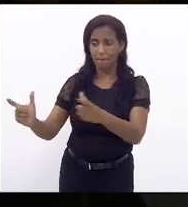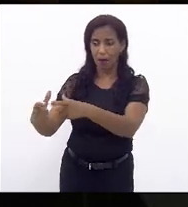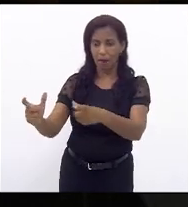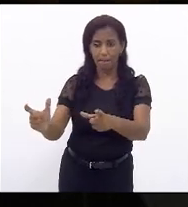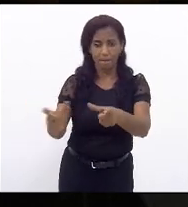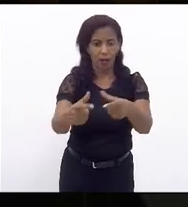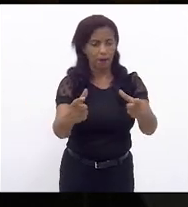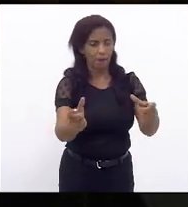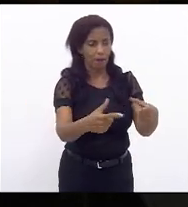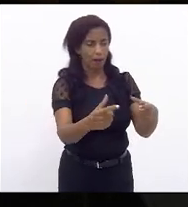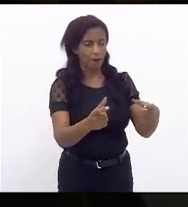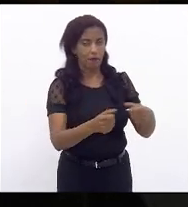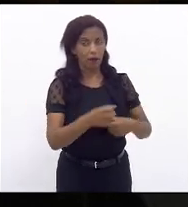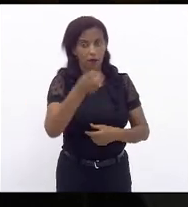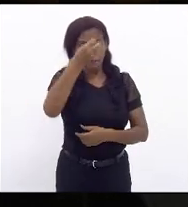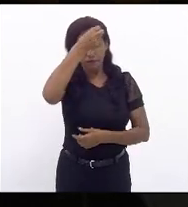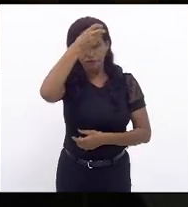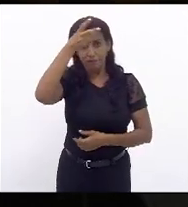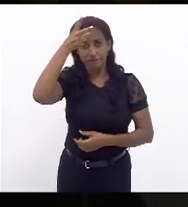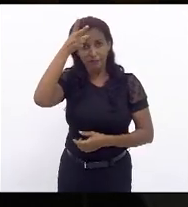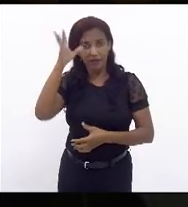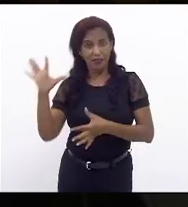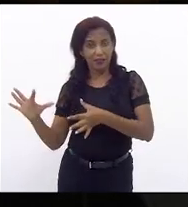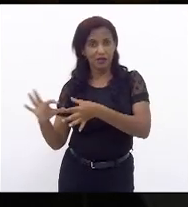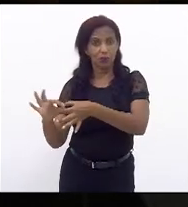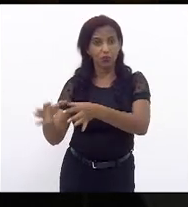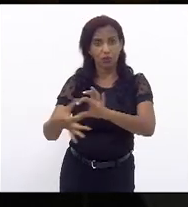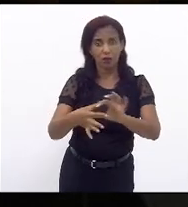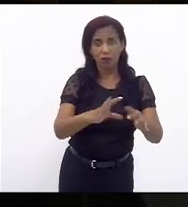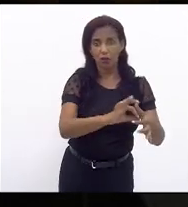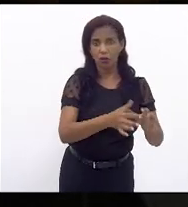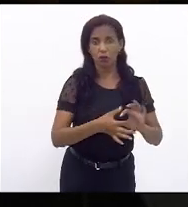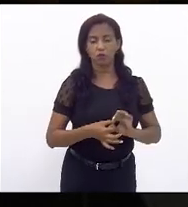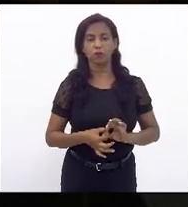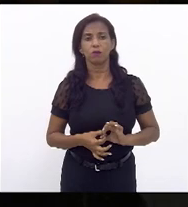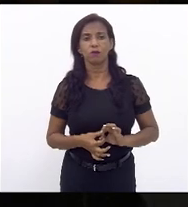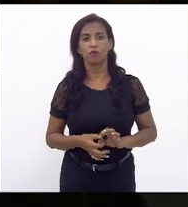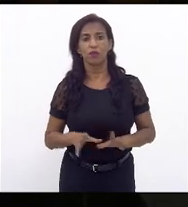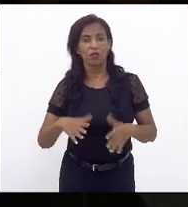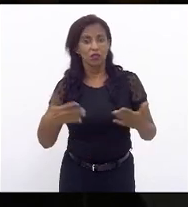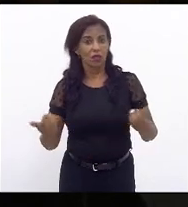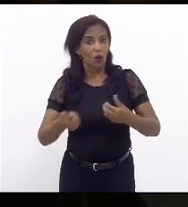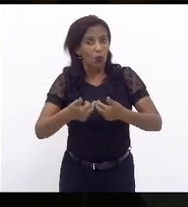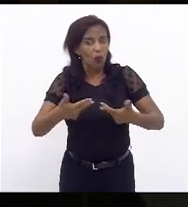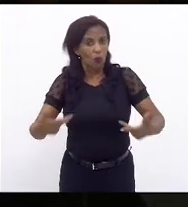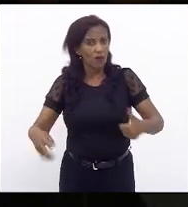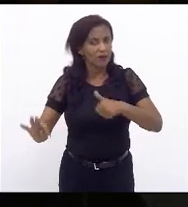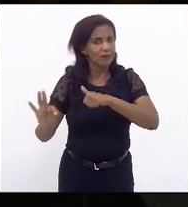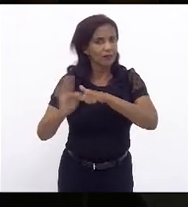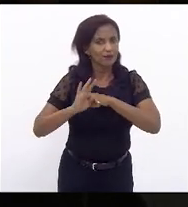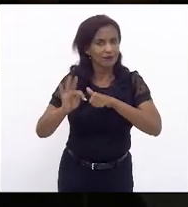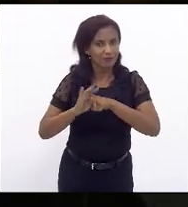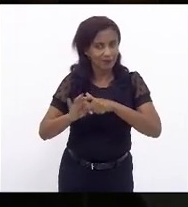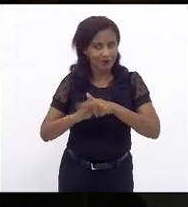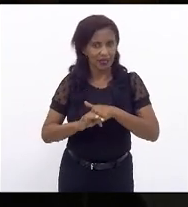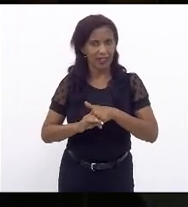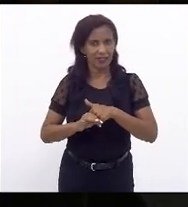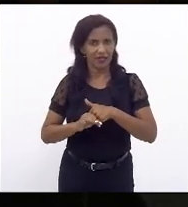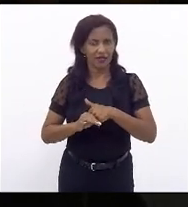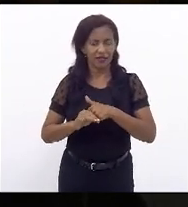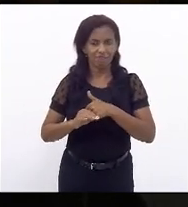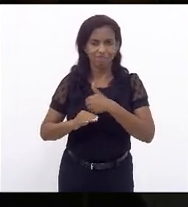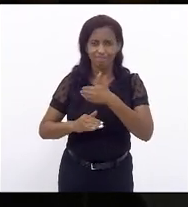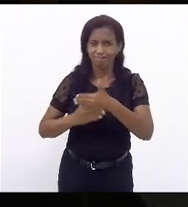dos novos municípios que se agregaram na concessão. Então, a qualificação técnica passou a